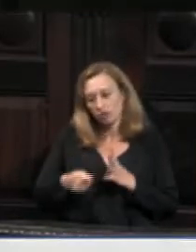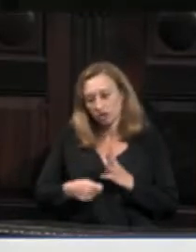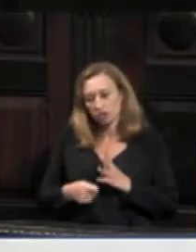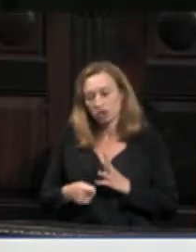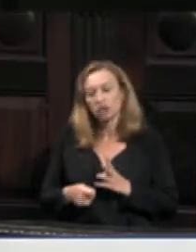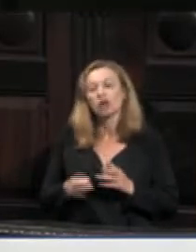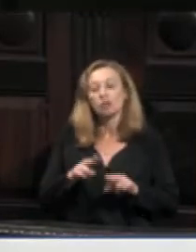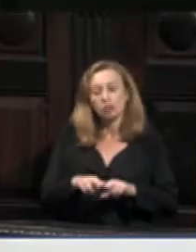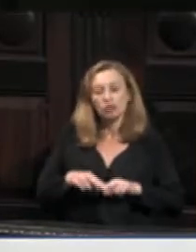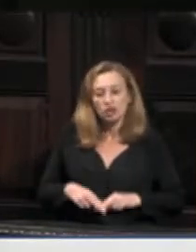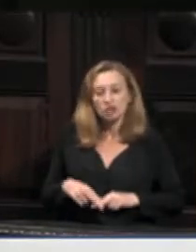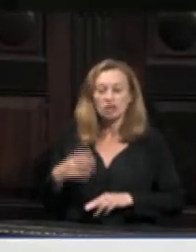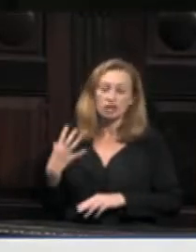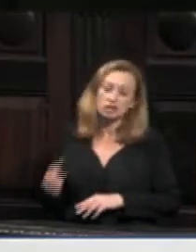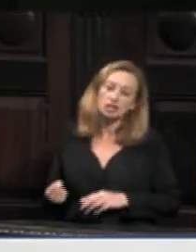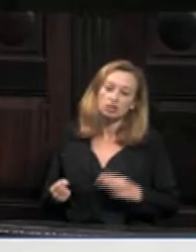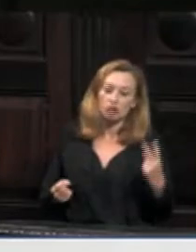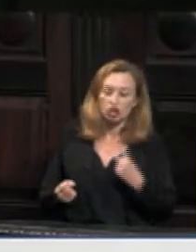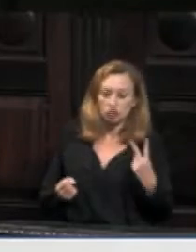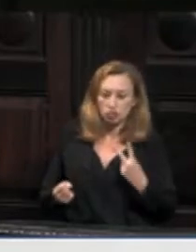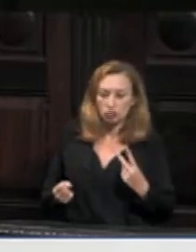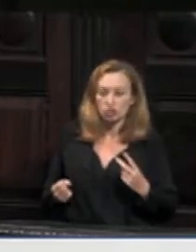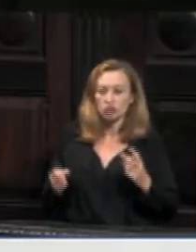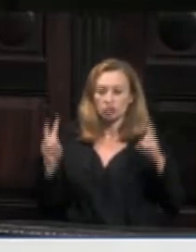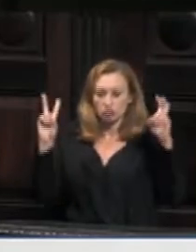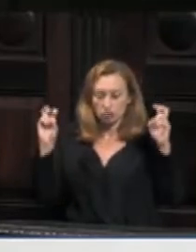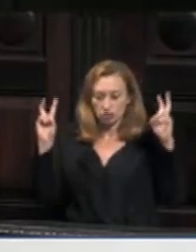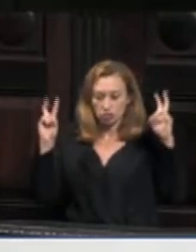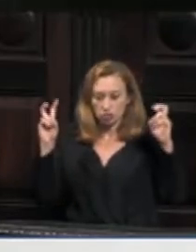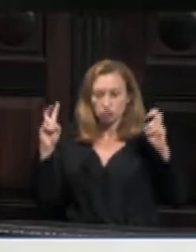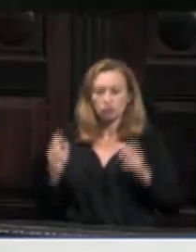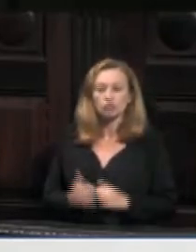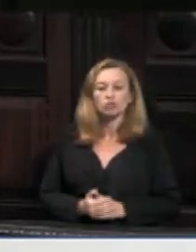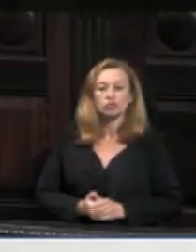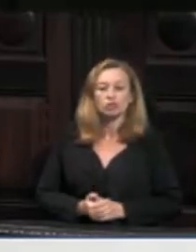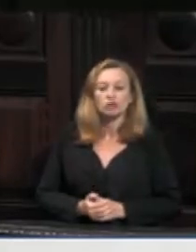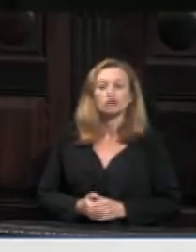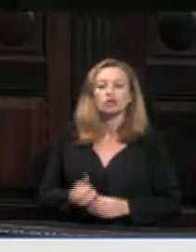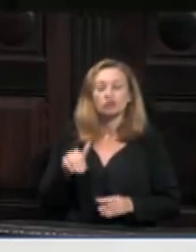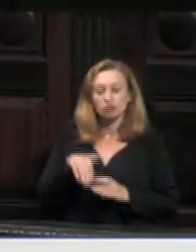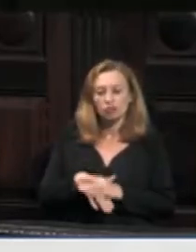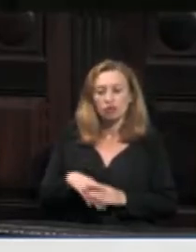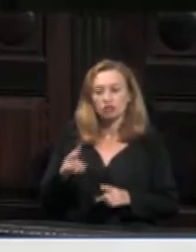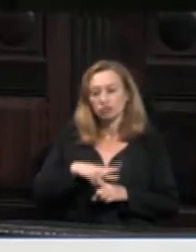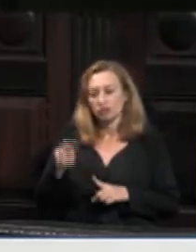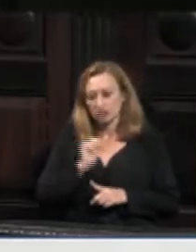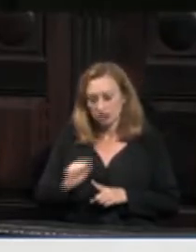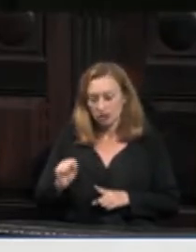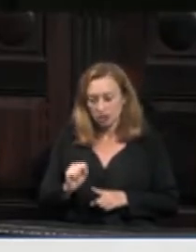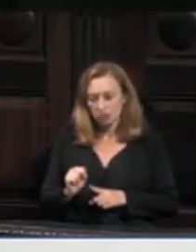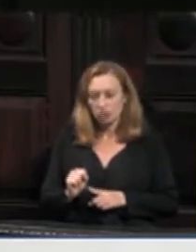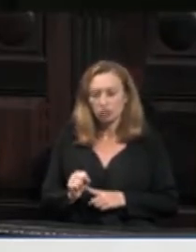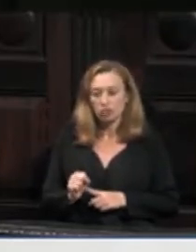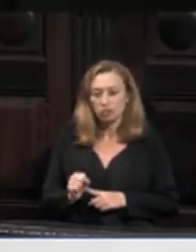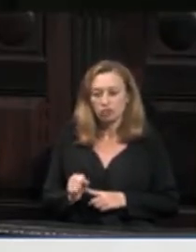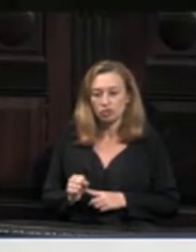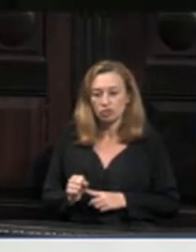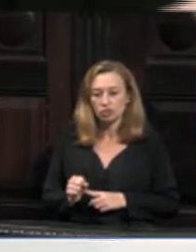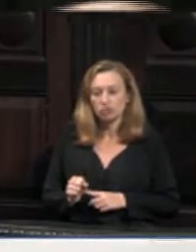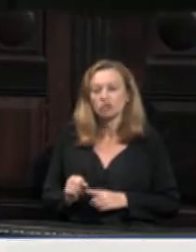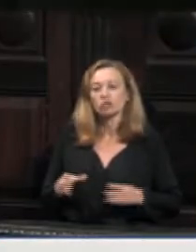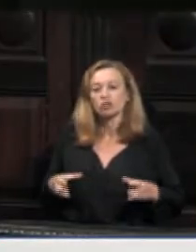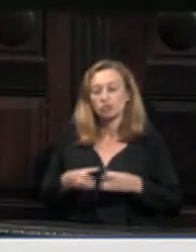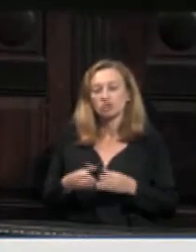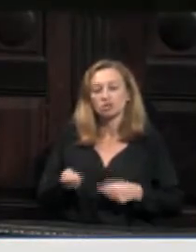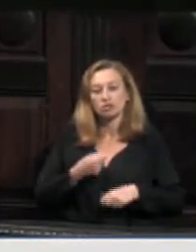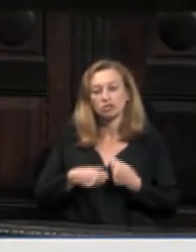favorável, como um todo, nas 2 gestões, se for dito assim, e foi o voto vencedor na Comissão de